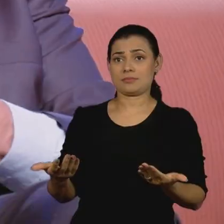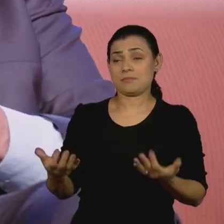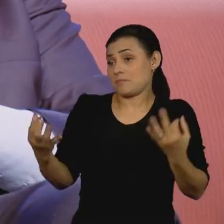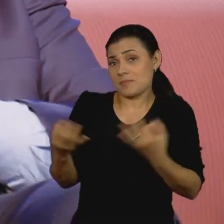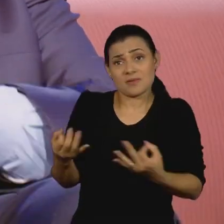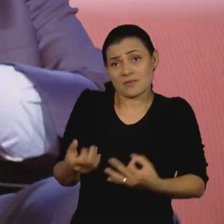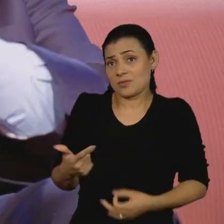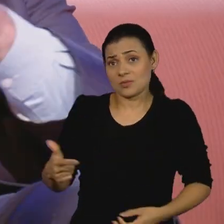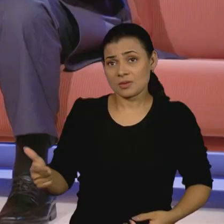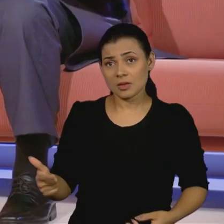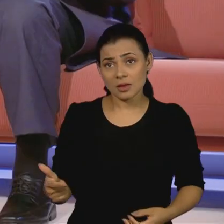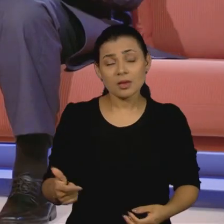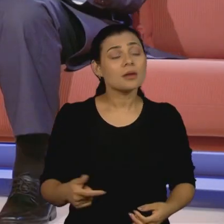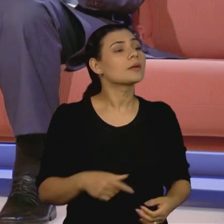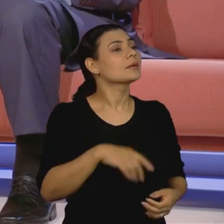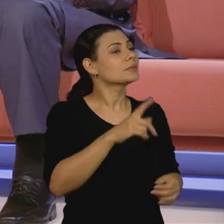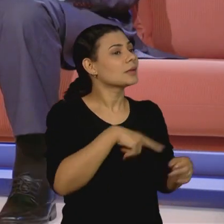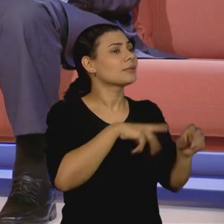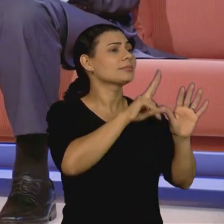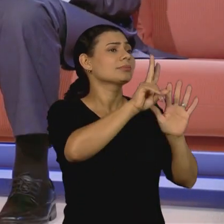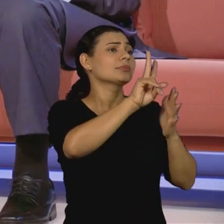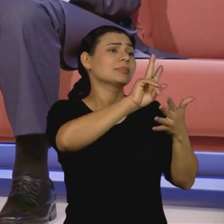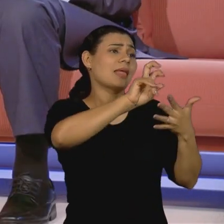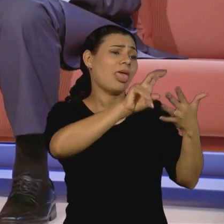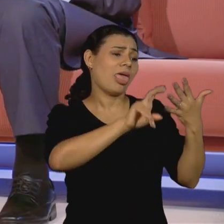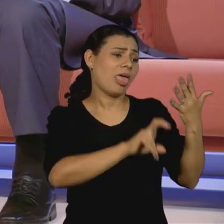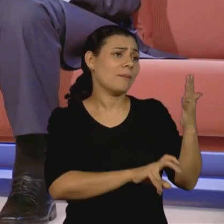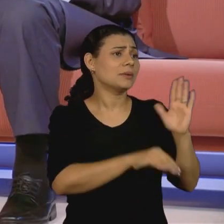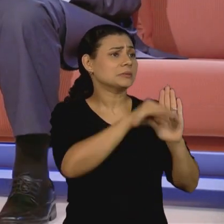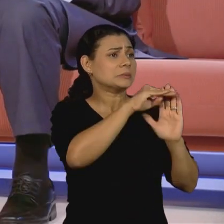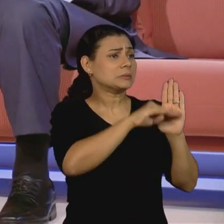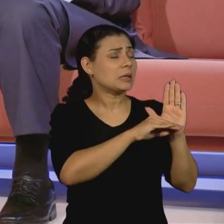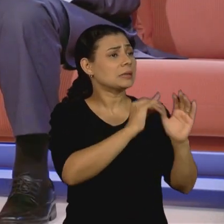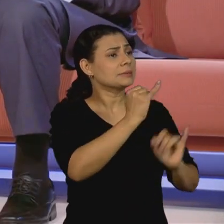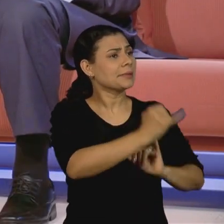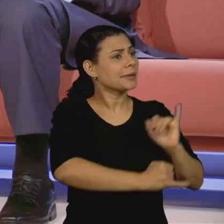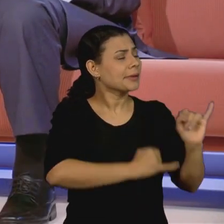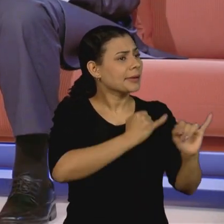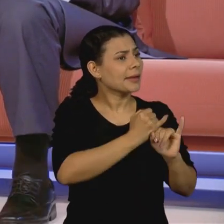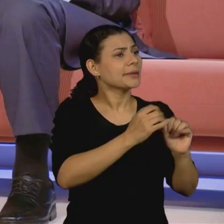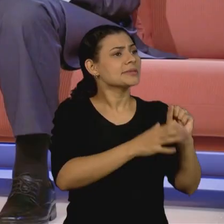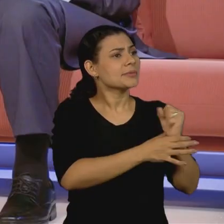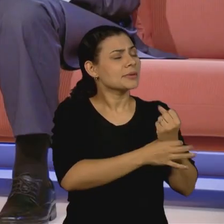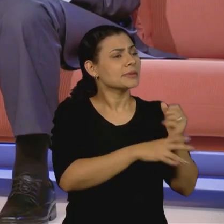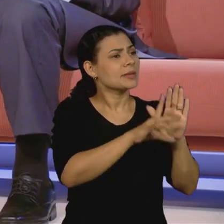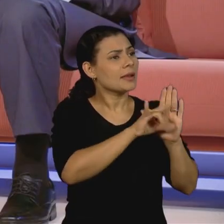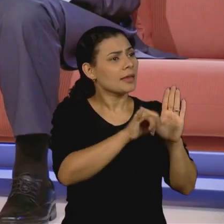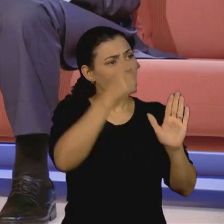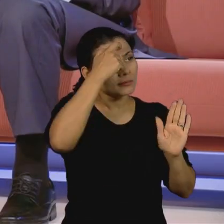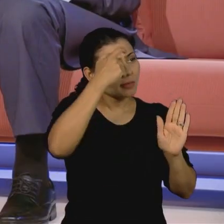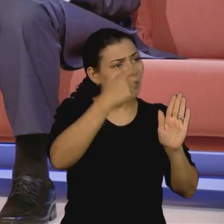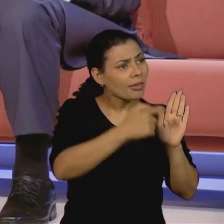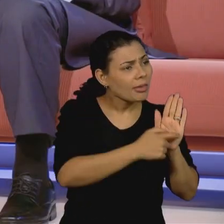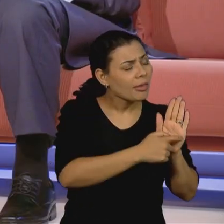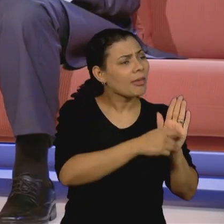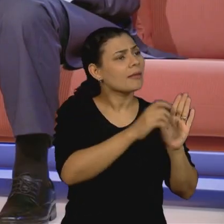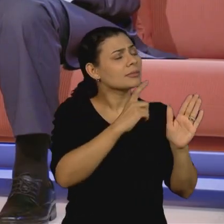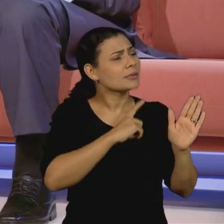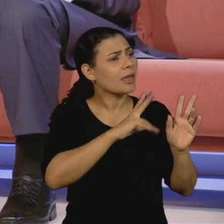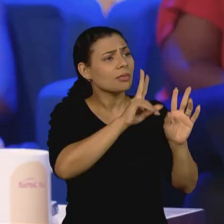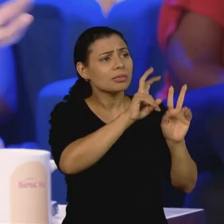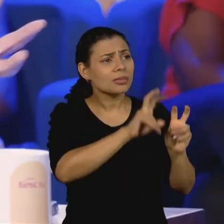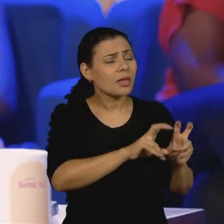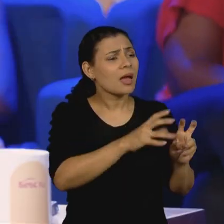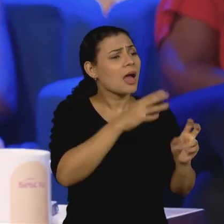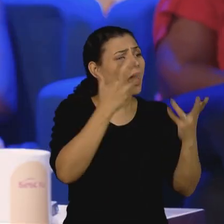mais temas, né? O que você estava dizendo, tendo mais temas. Internet, inteligência artificial, né? A questão dos